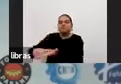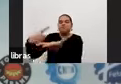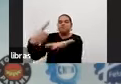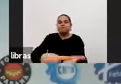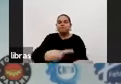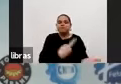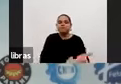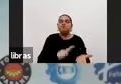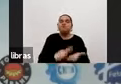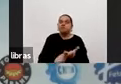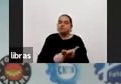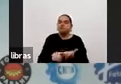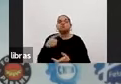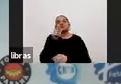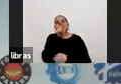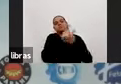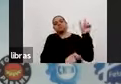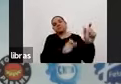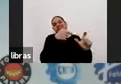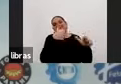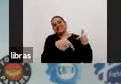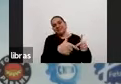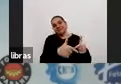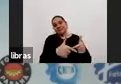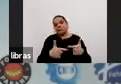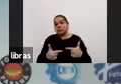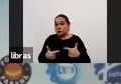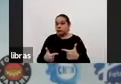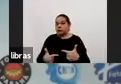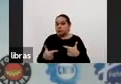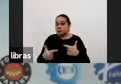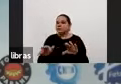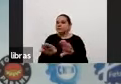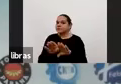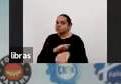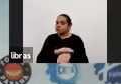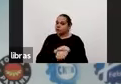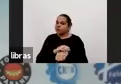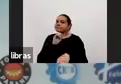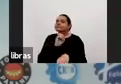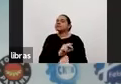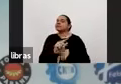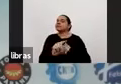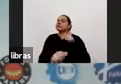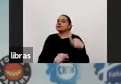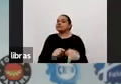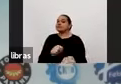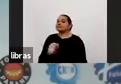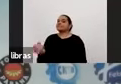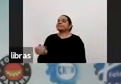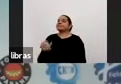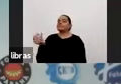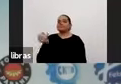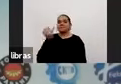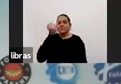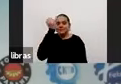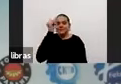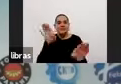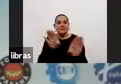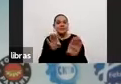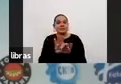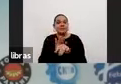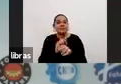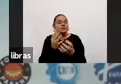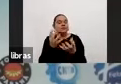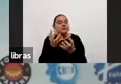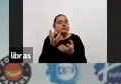dos trabalhadores. Além de toda a luta pela manutenção dos empregos também, que é super importante, e também a busca pela segurança.